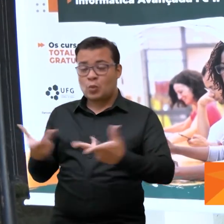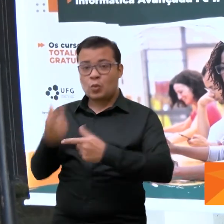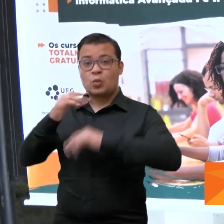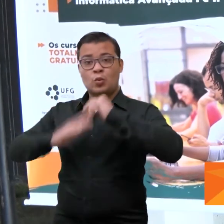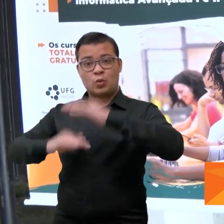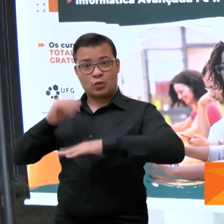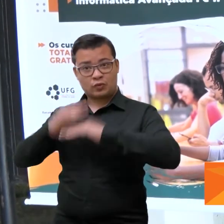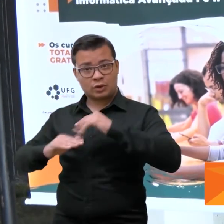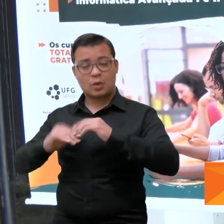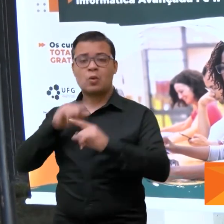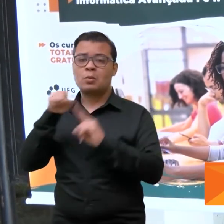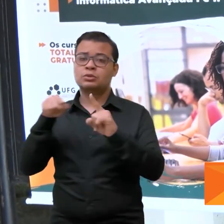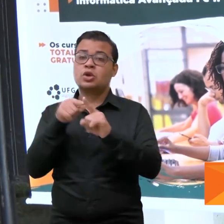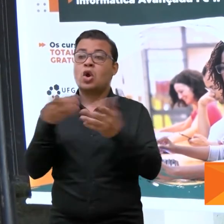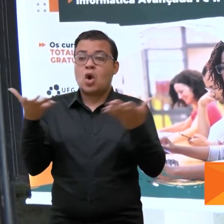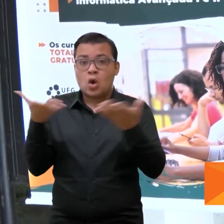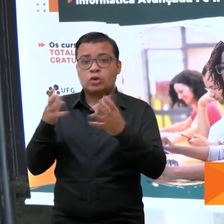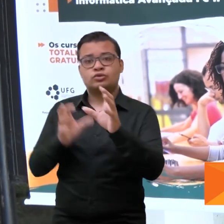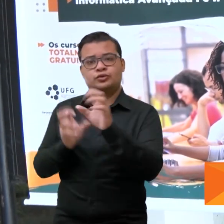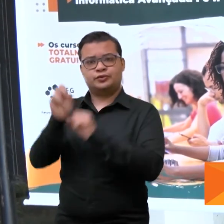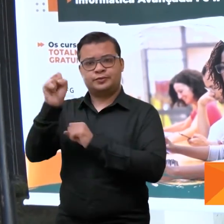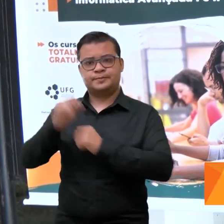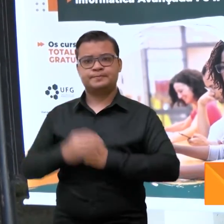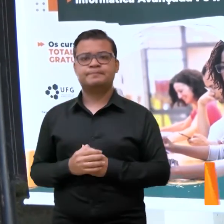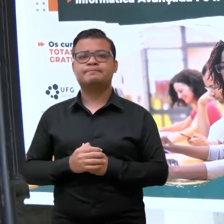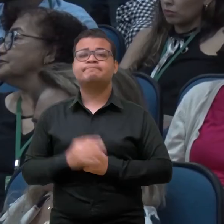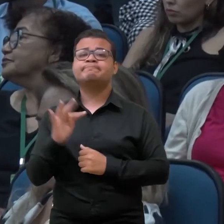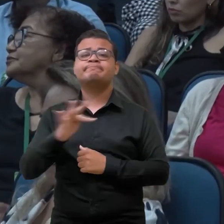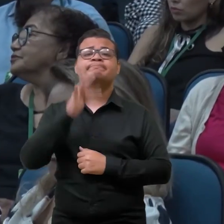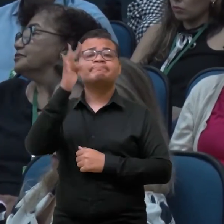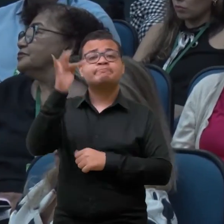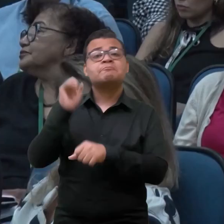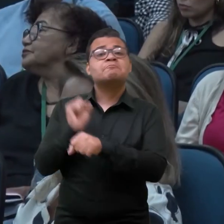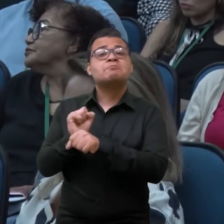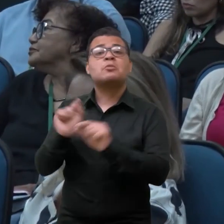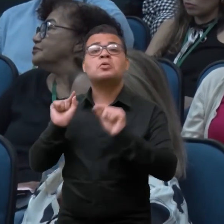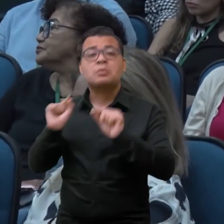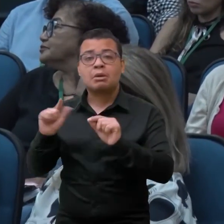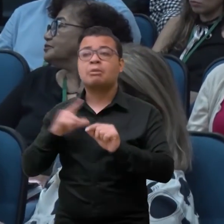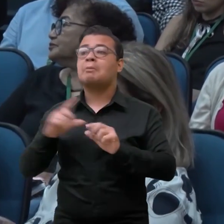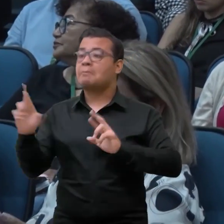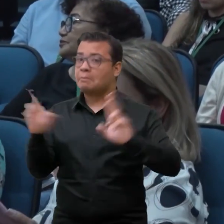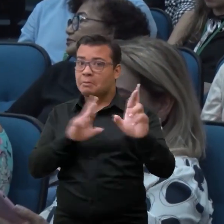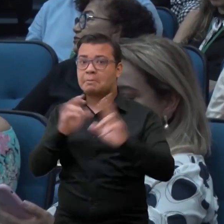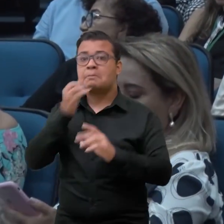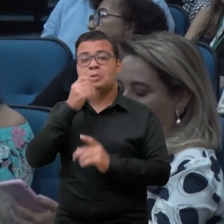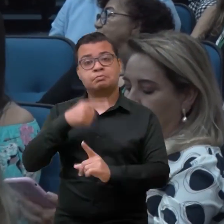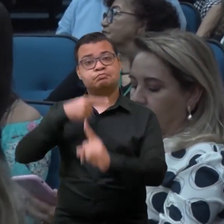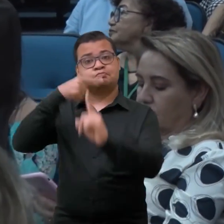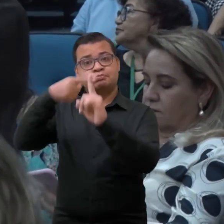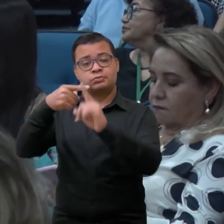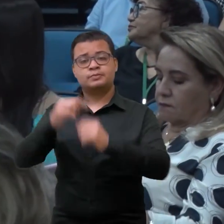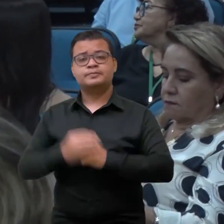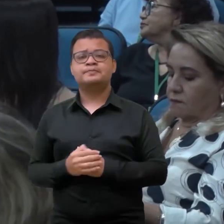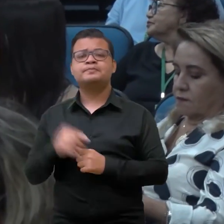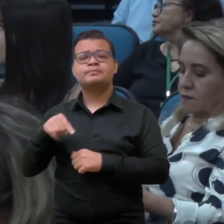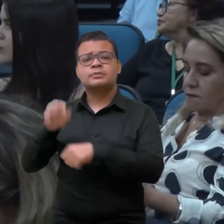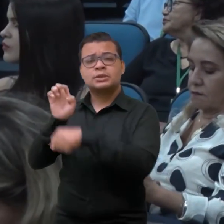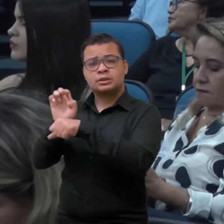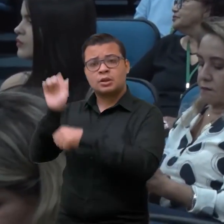Qualificação em Goiás é formar profissionais hoje. Para o futuro, o que se espera são mais